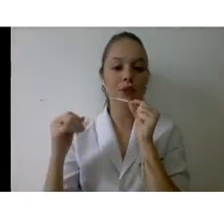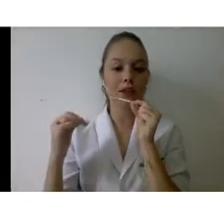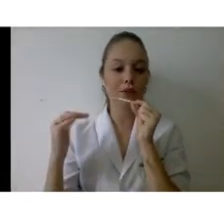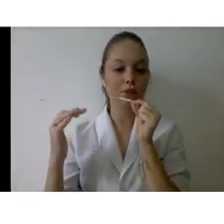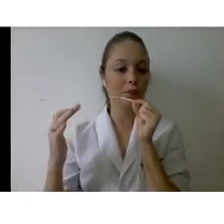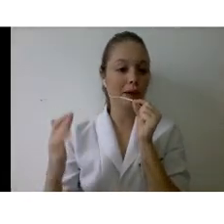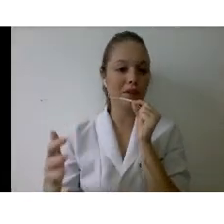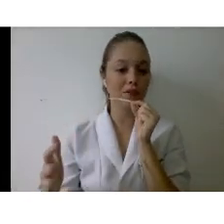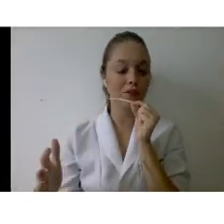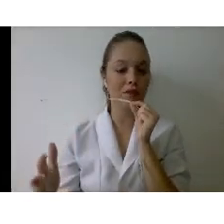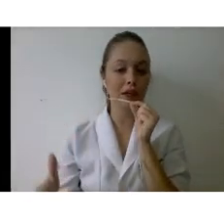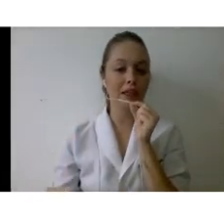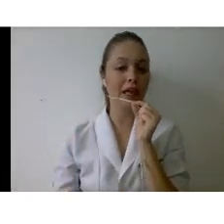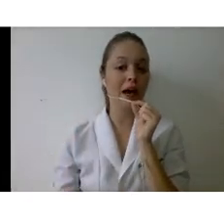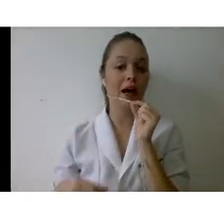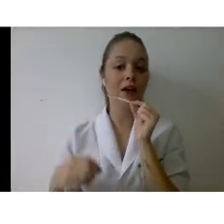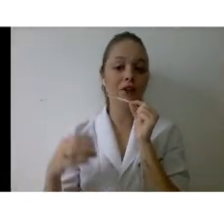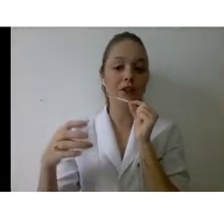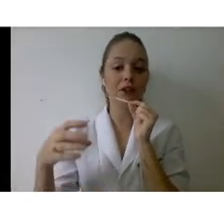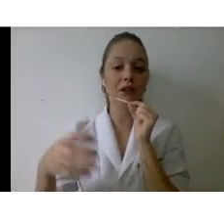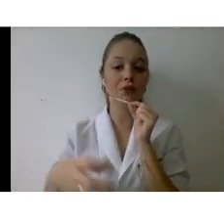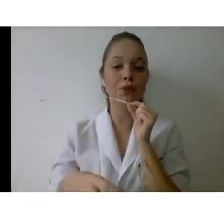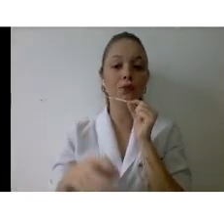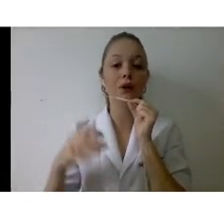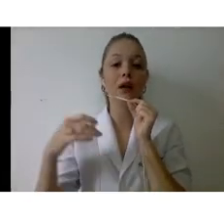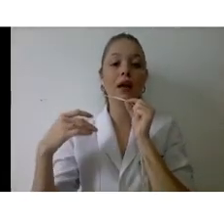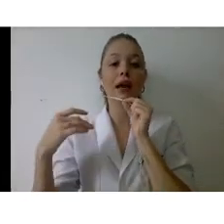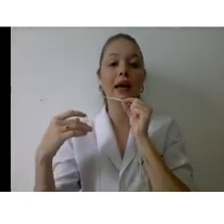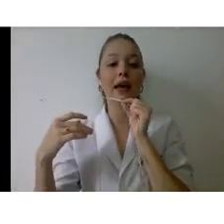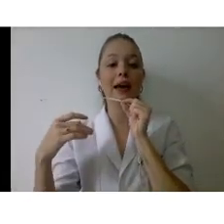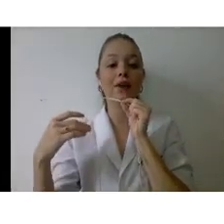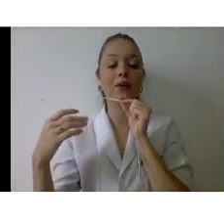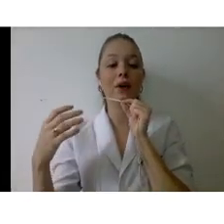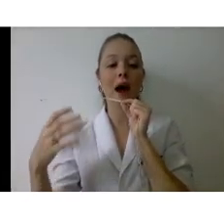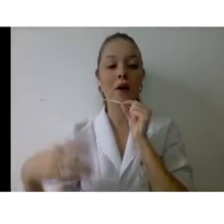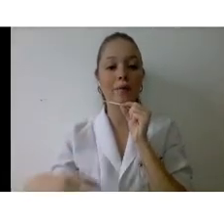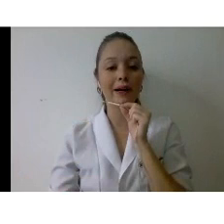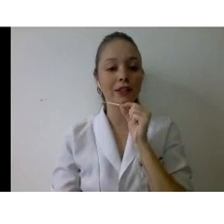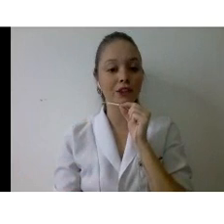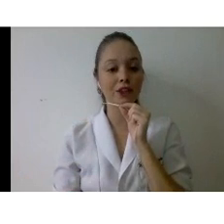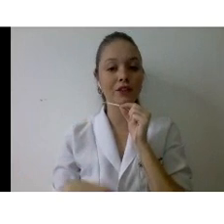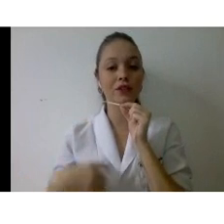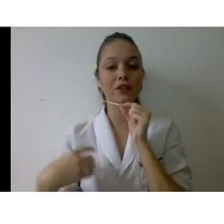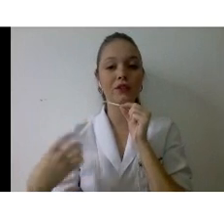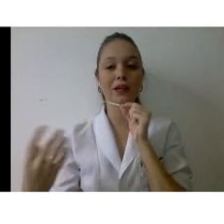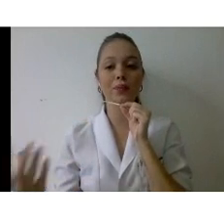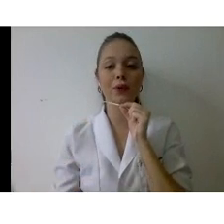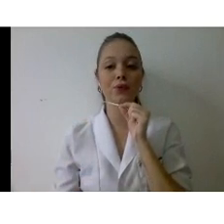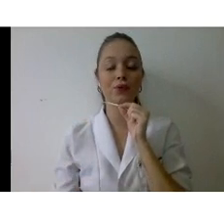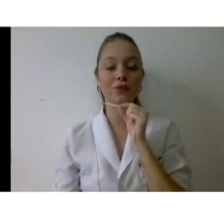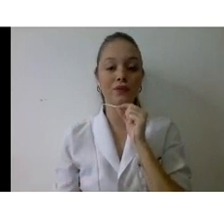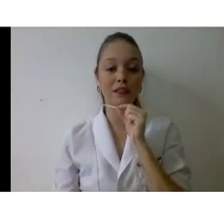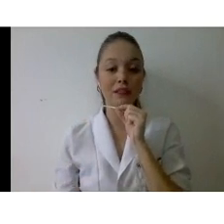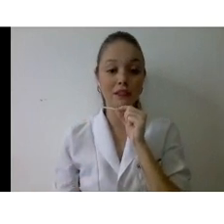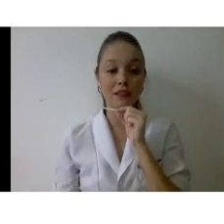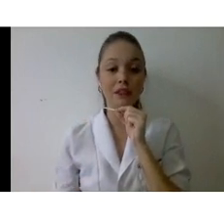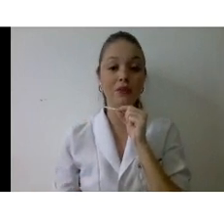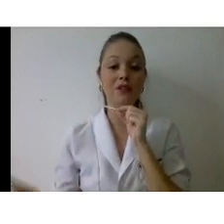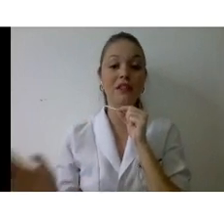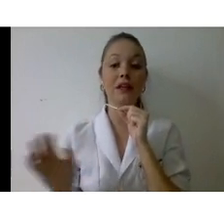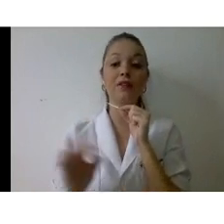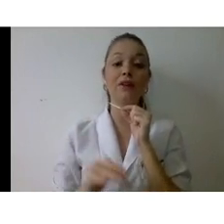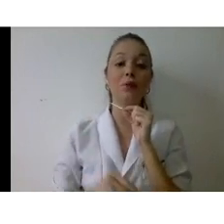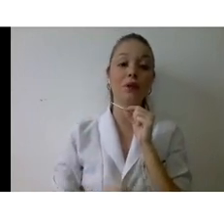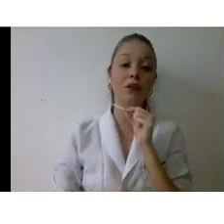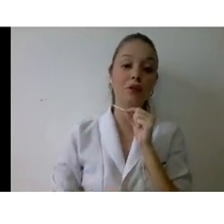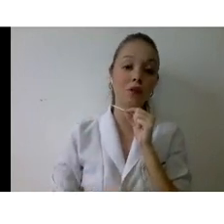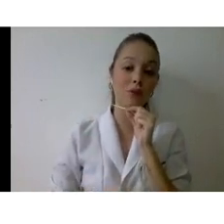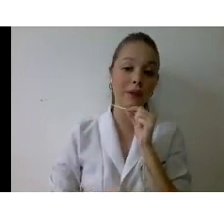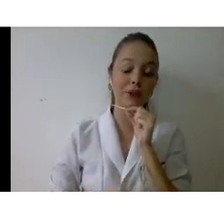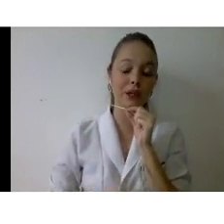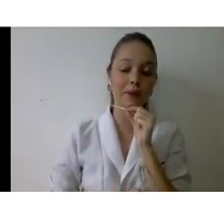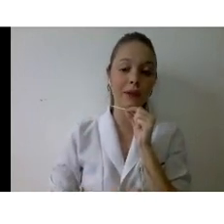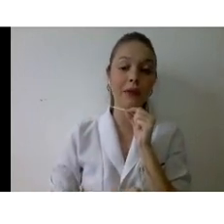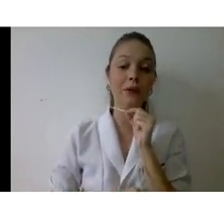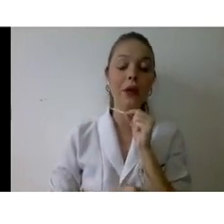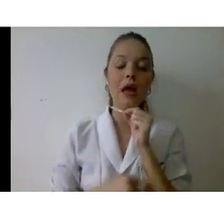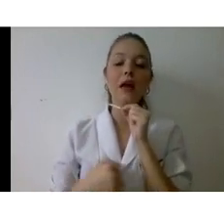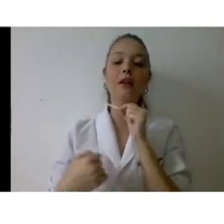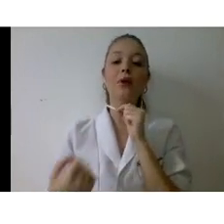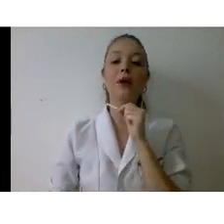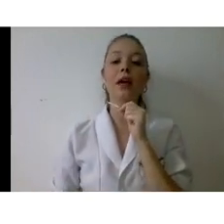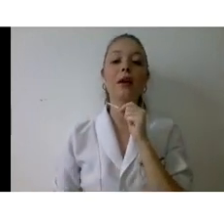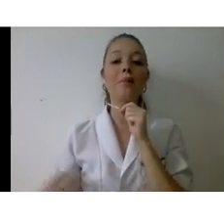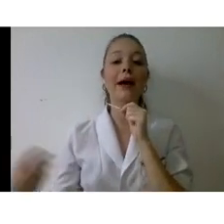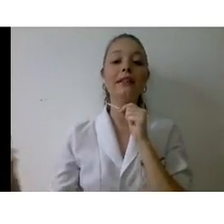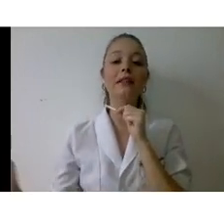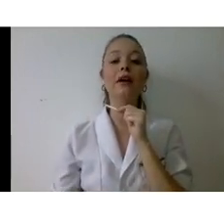está tudo dentro do prazo de validade, se está tudo arrumadinho, se não tem produto vencido, se está faltando algum